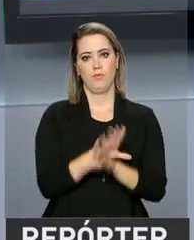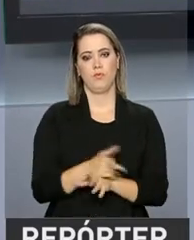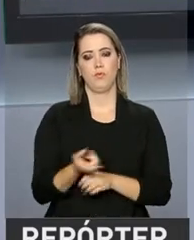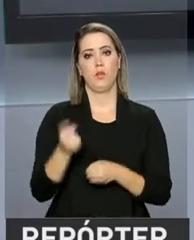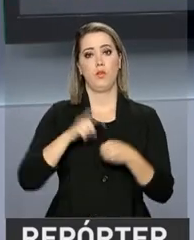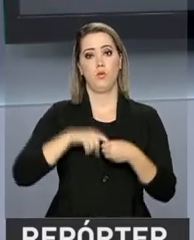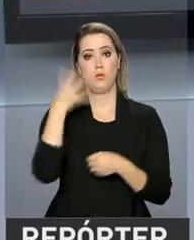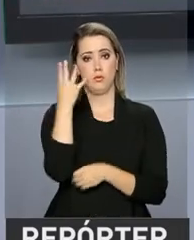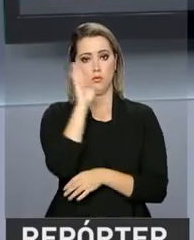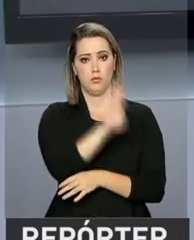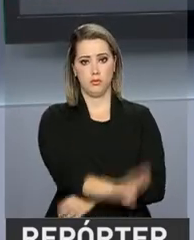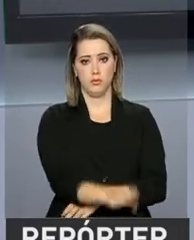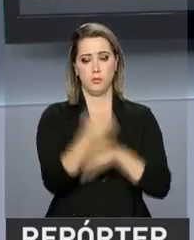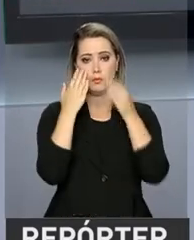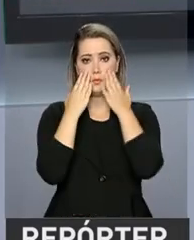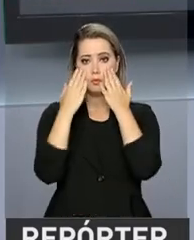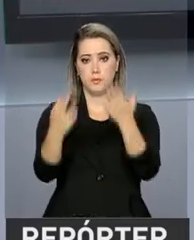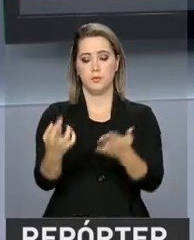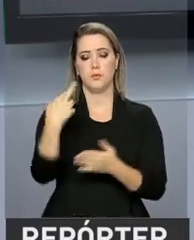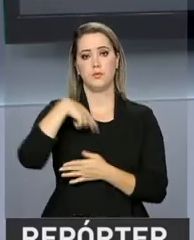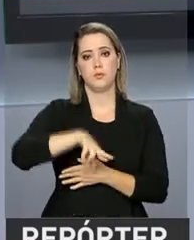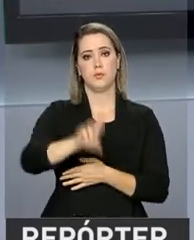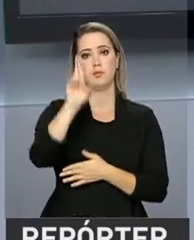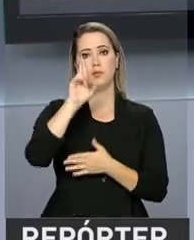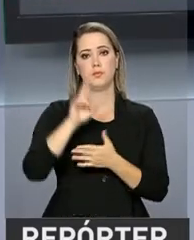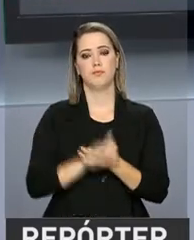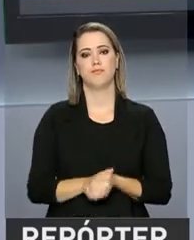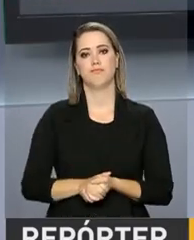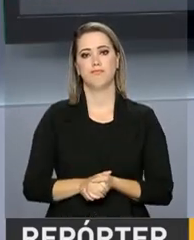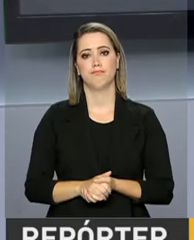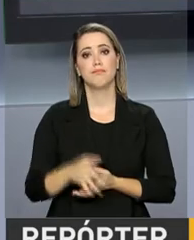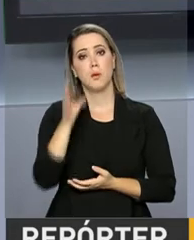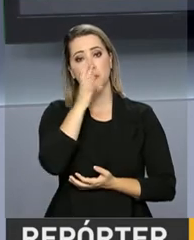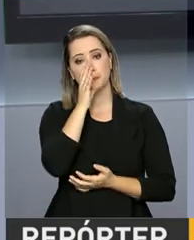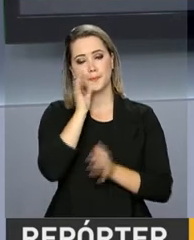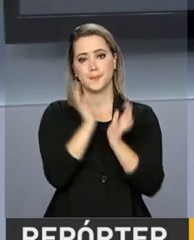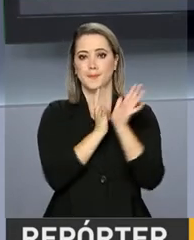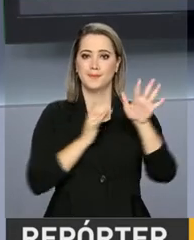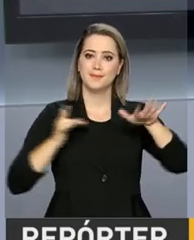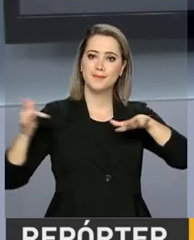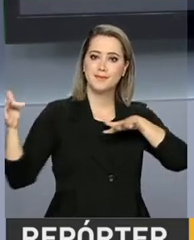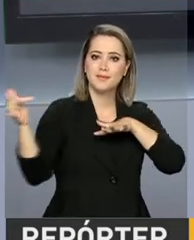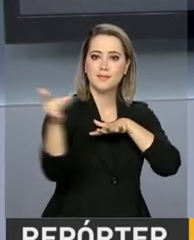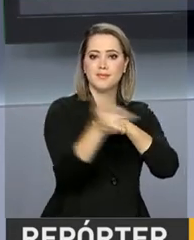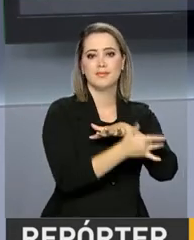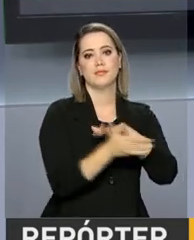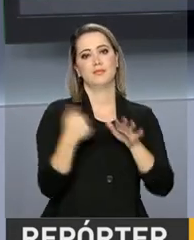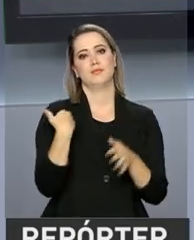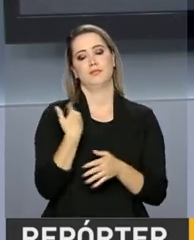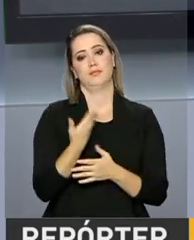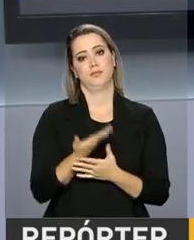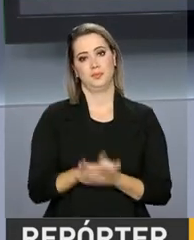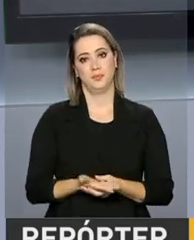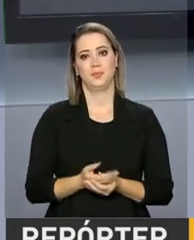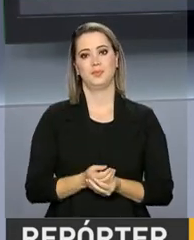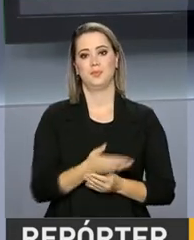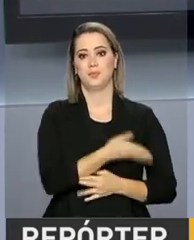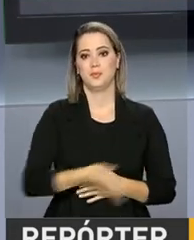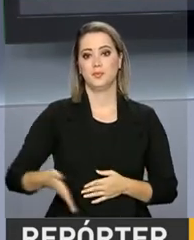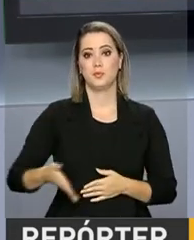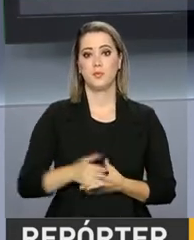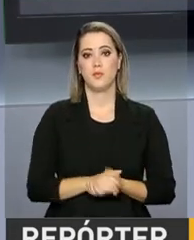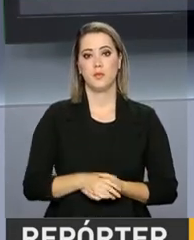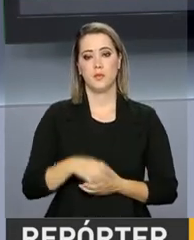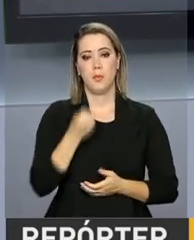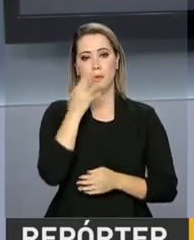voltaremos às quatro da tarde na próxima edição do repórter nbr você pode acompanhar as novidades também em nossas redes sociais